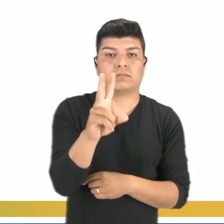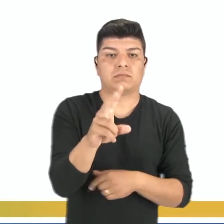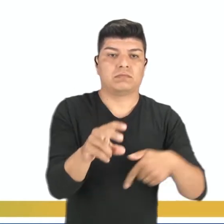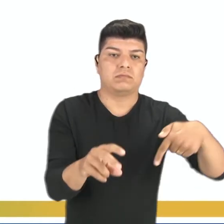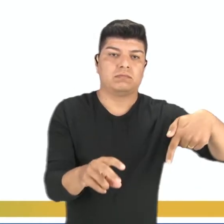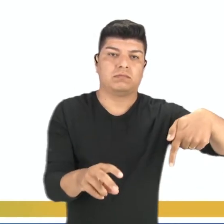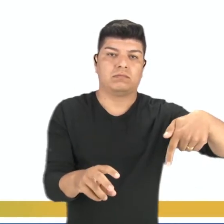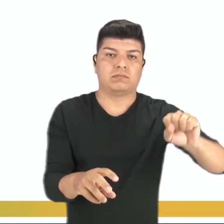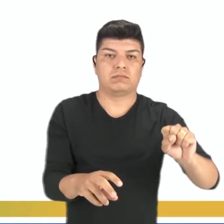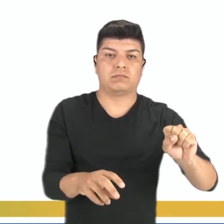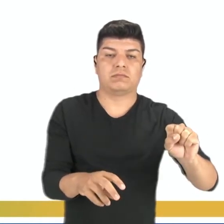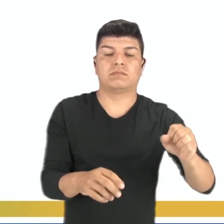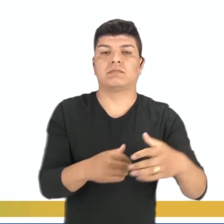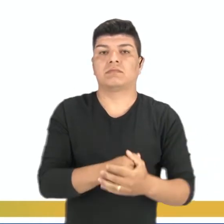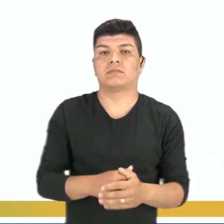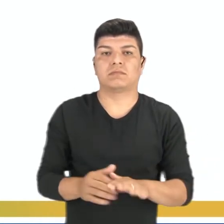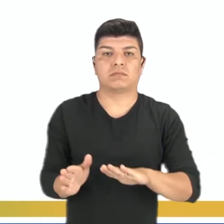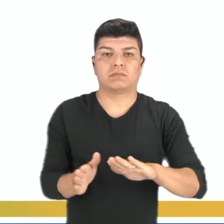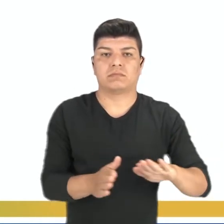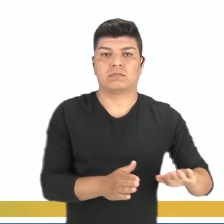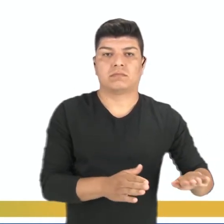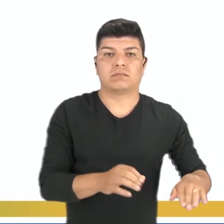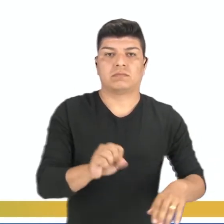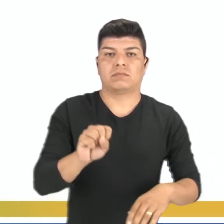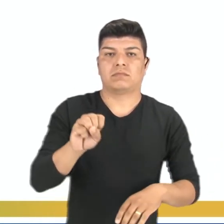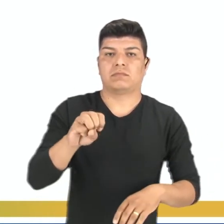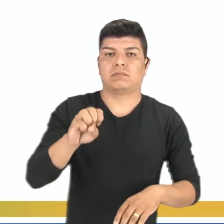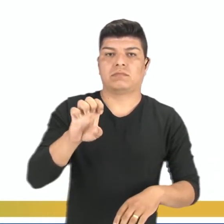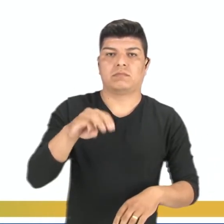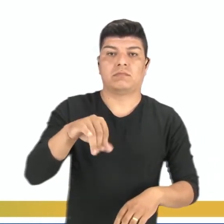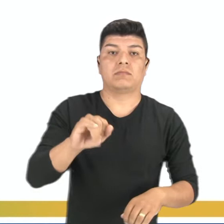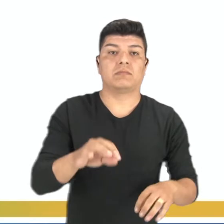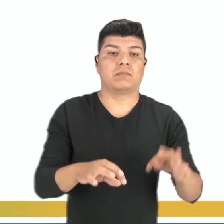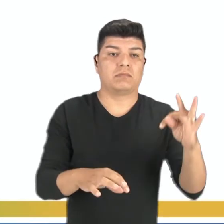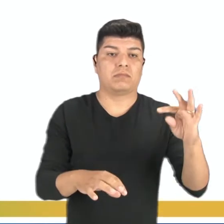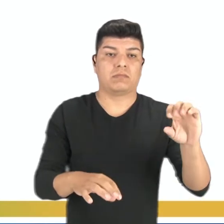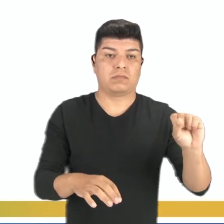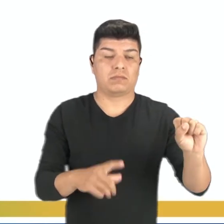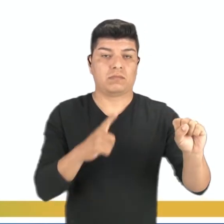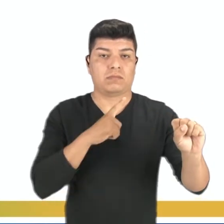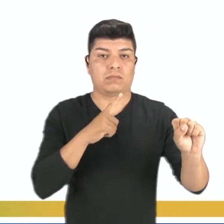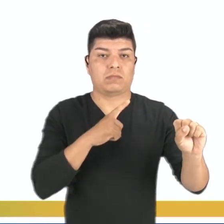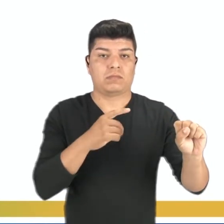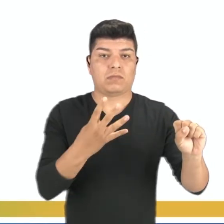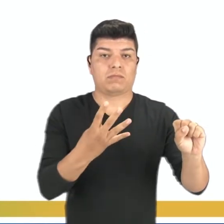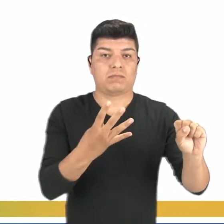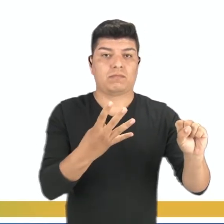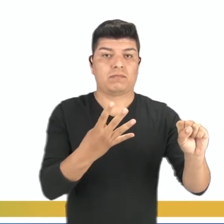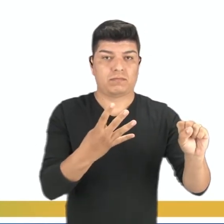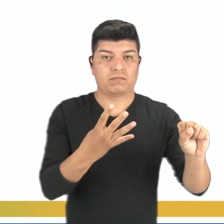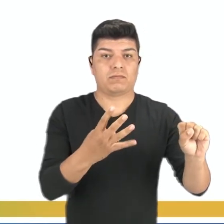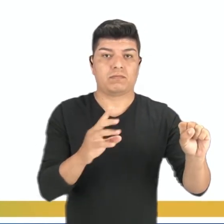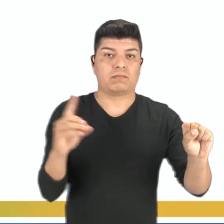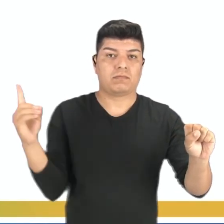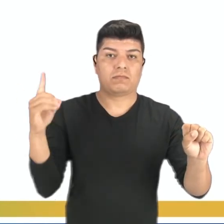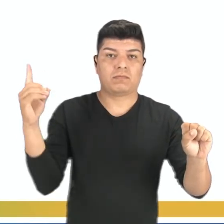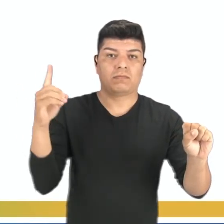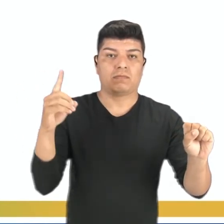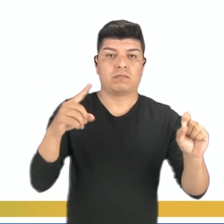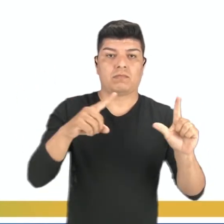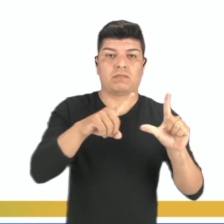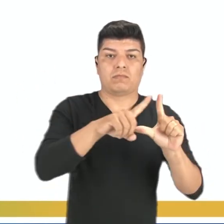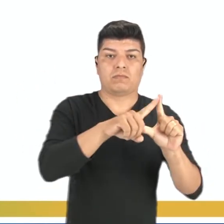QS. Na semirreta TS, nós teremos 4, que é a altura do